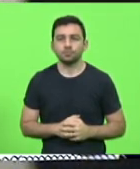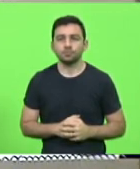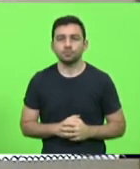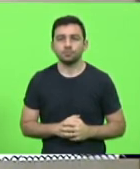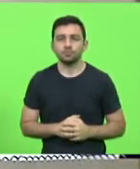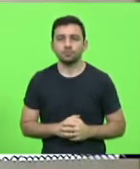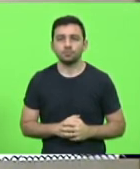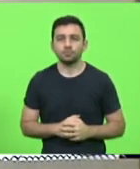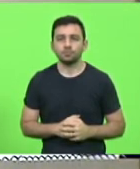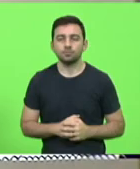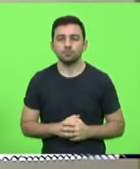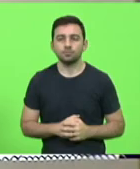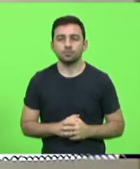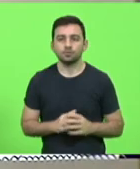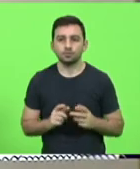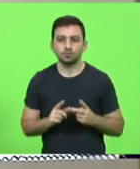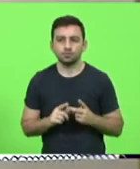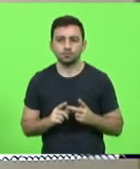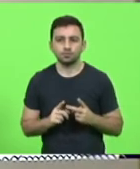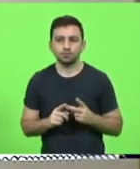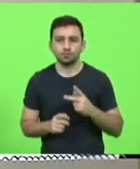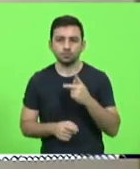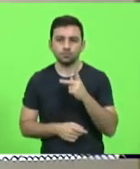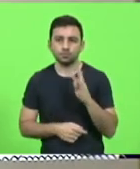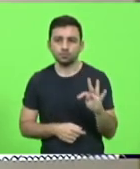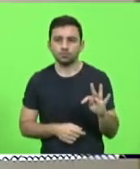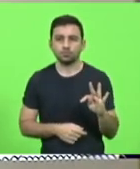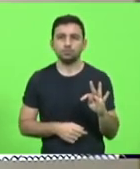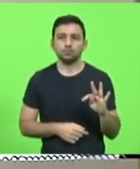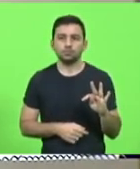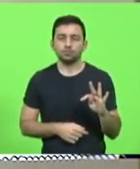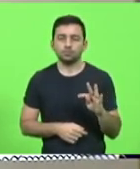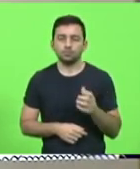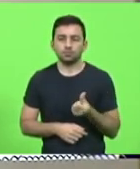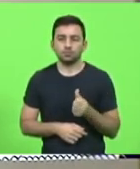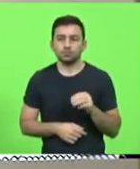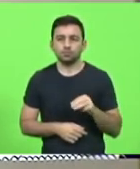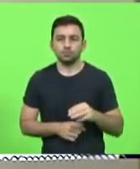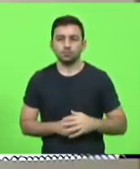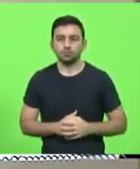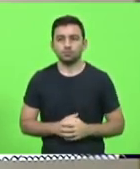segundo bloco, Partido dos Trabalhadores, por seis minutos.